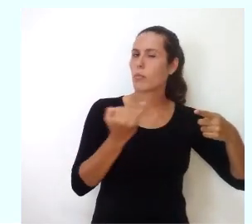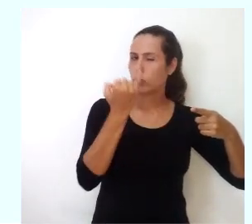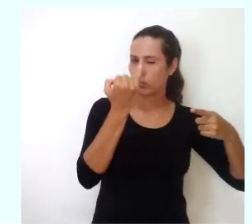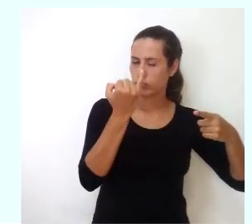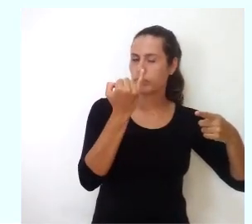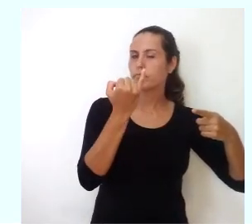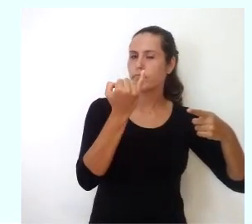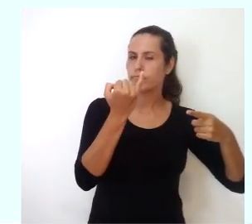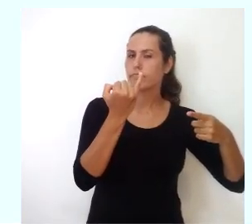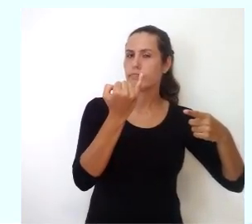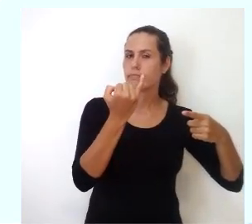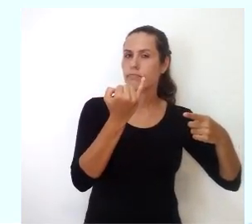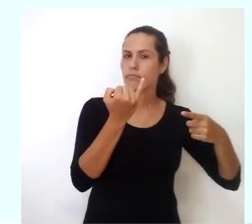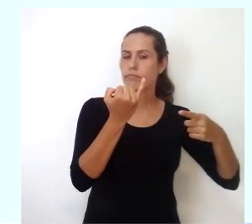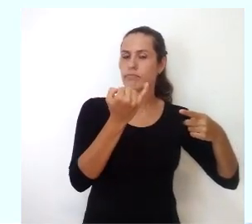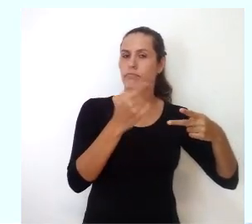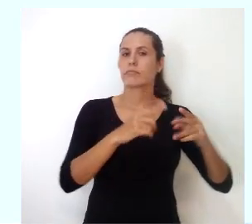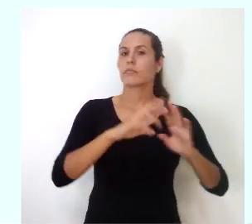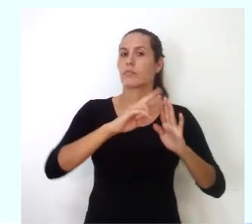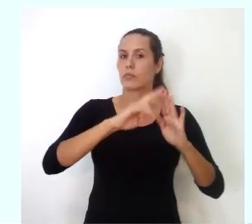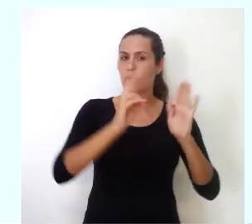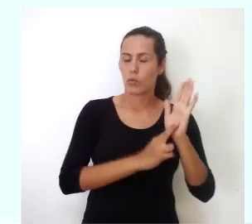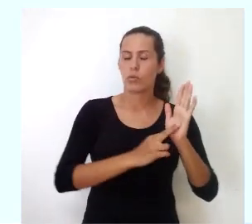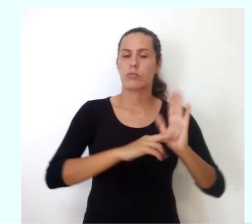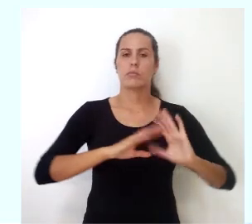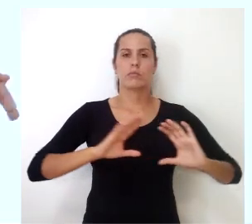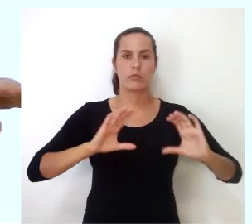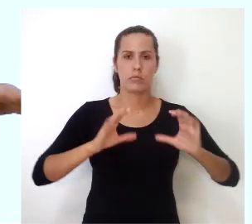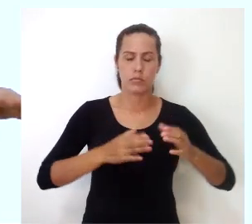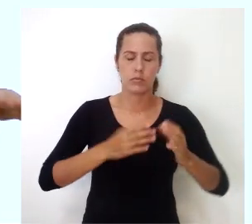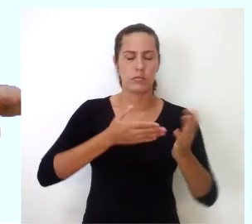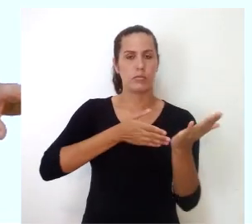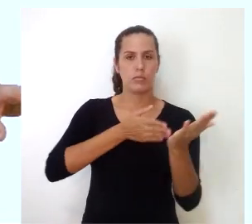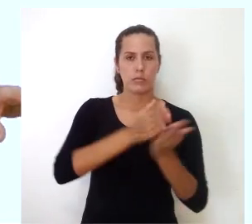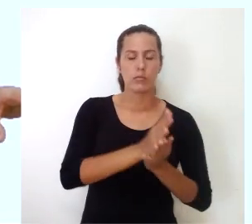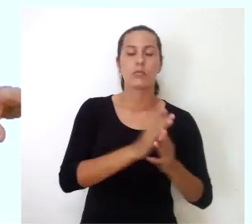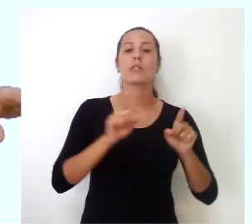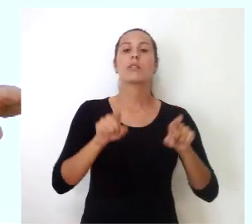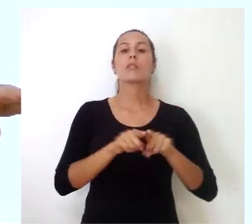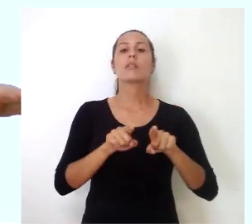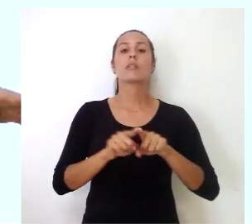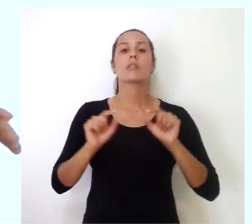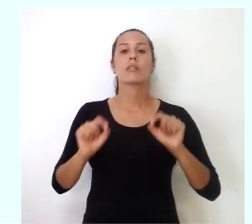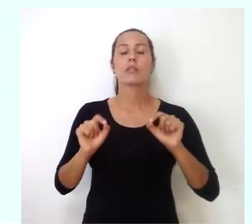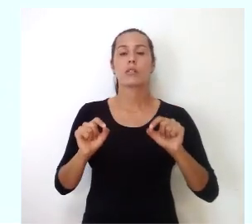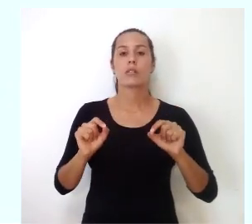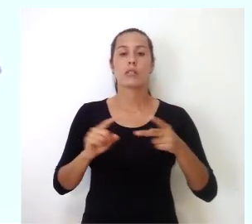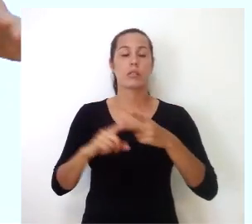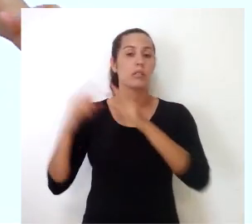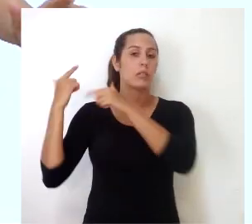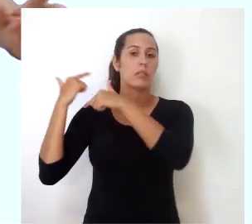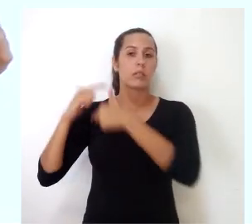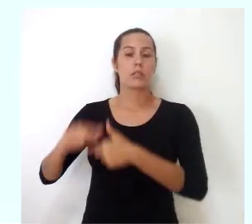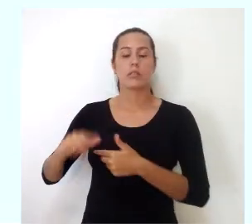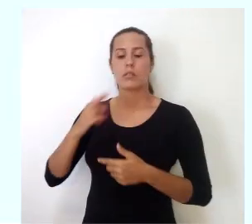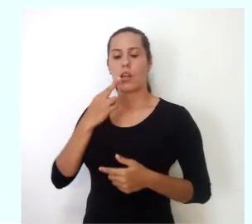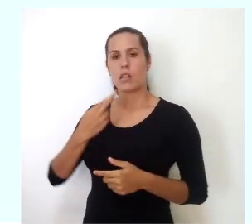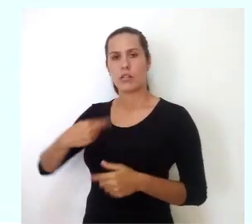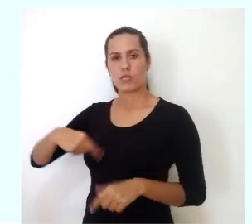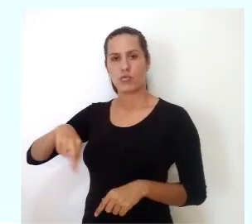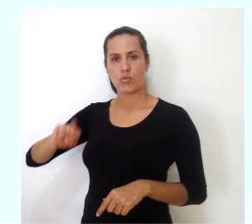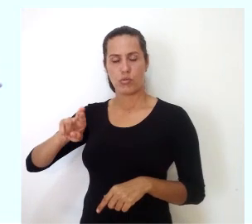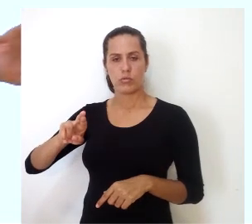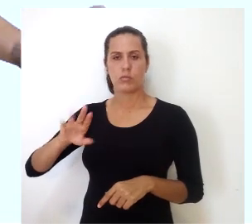Importante. Então, já sabemos, norma, conduta e também a questão de que as tradições